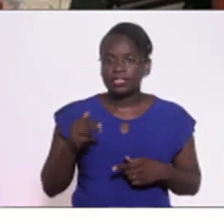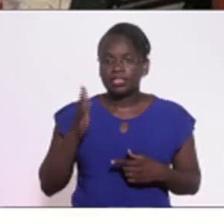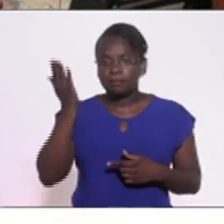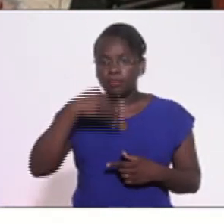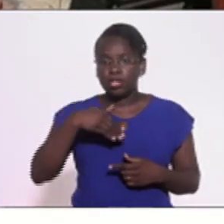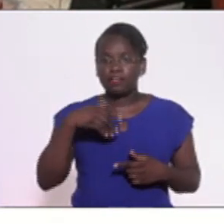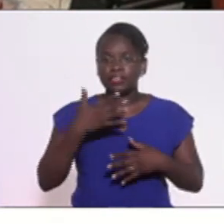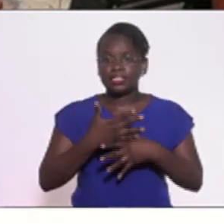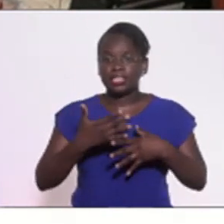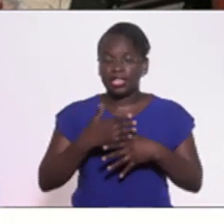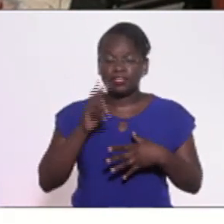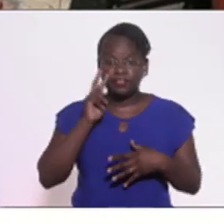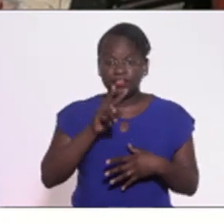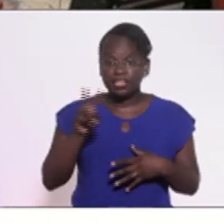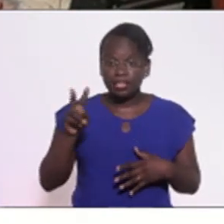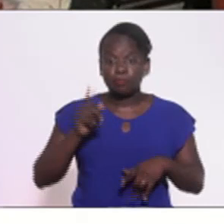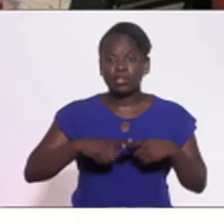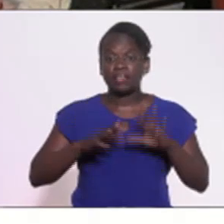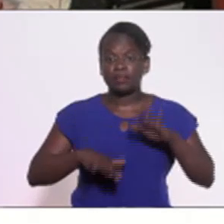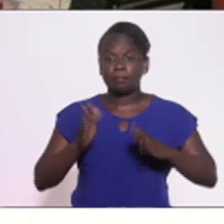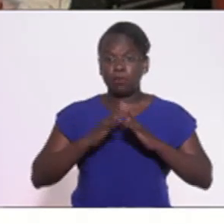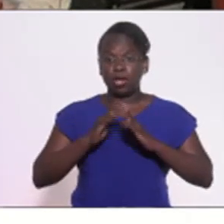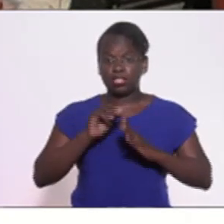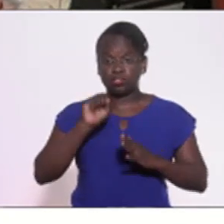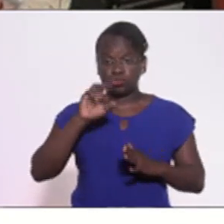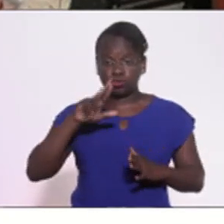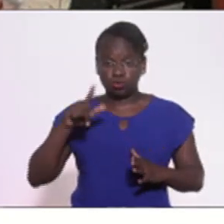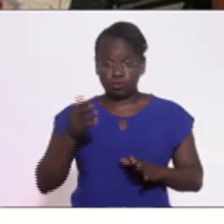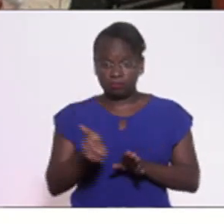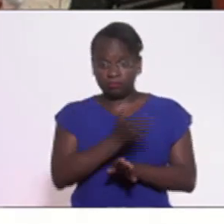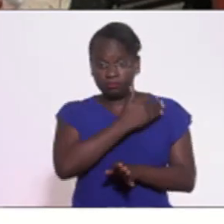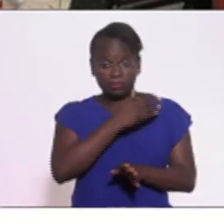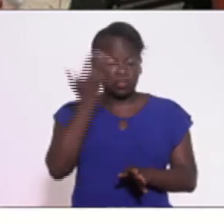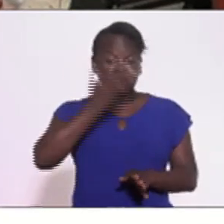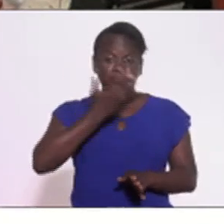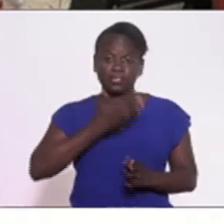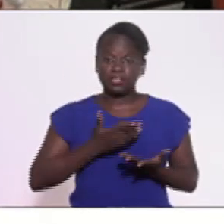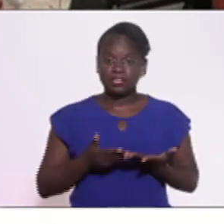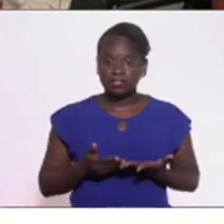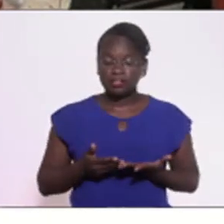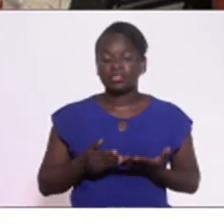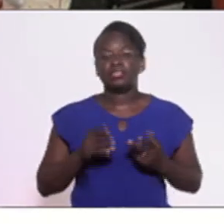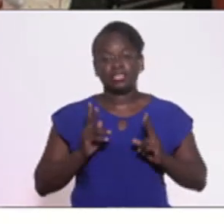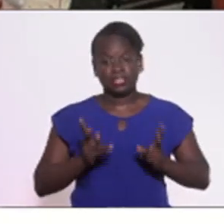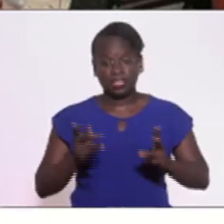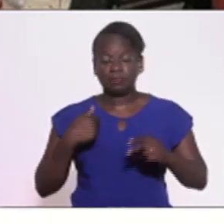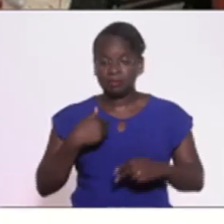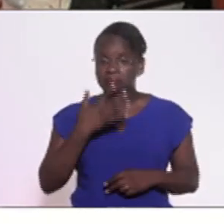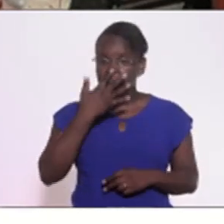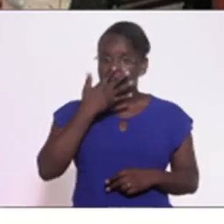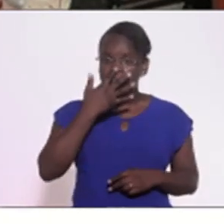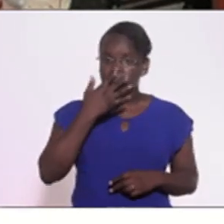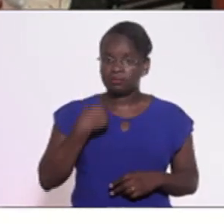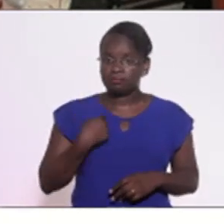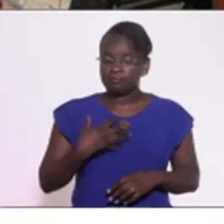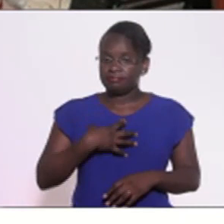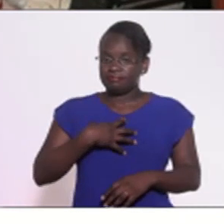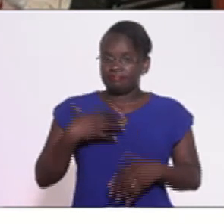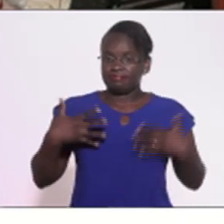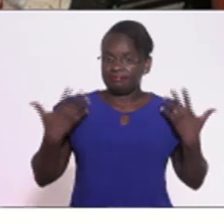dessa cidade que às vezes a gente que mora na Zona Sul não vê. E eu sempre admirei,